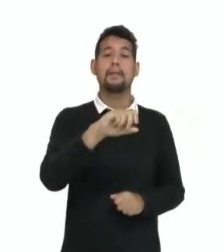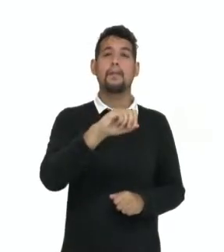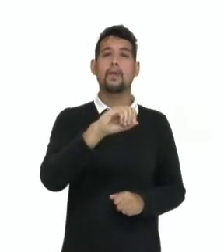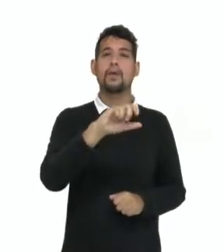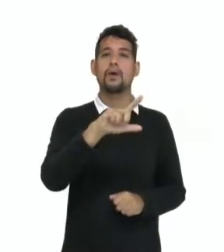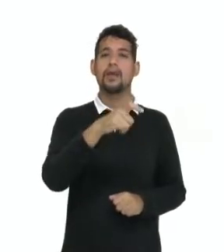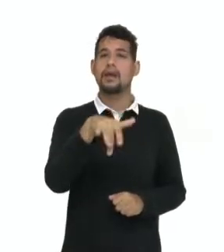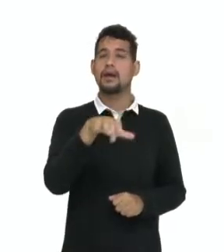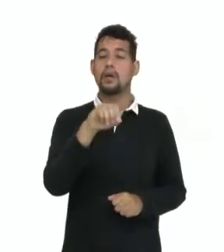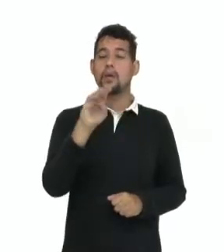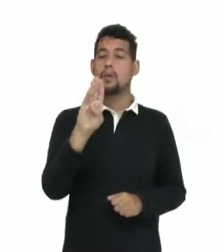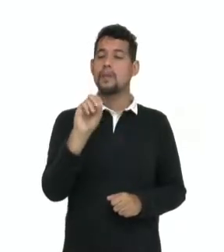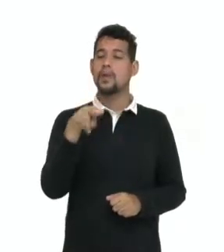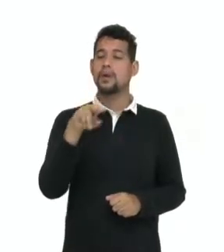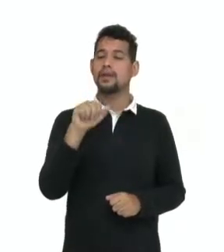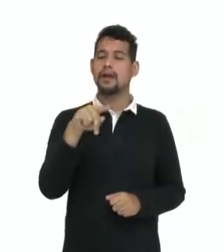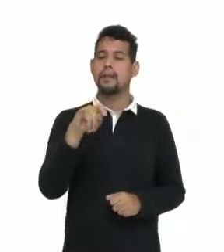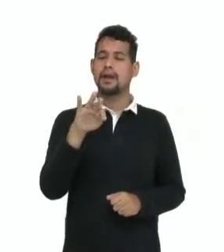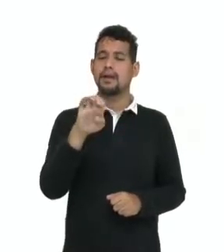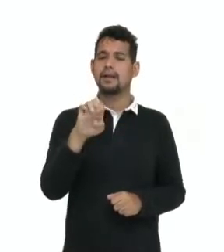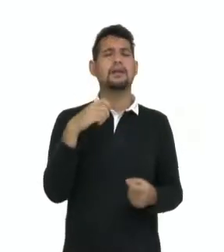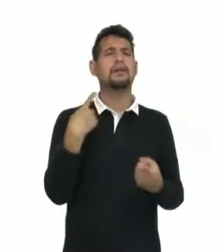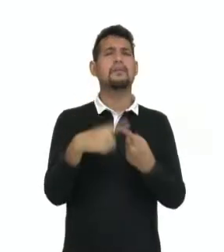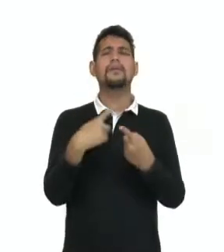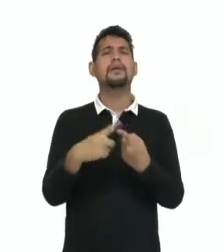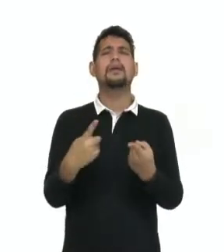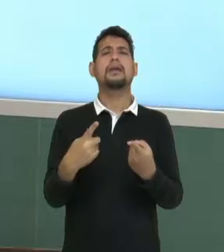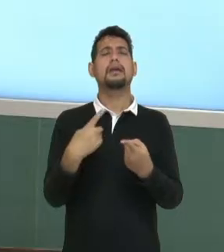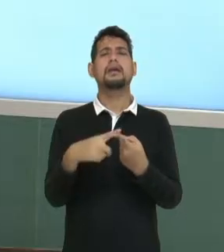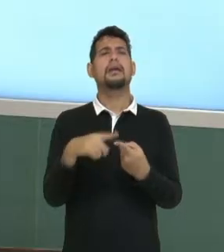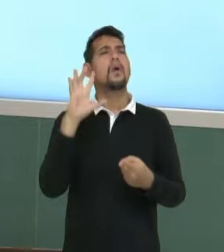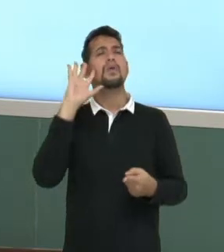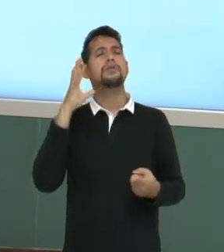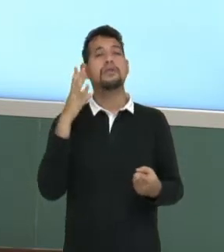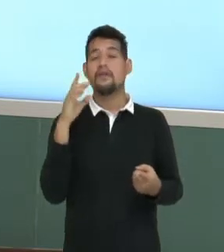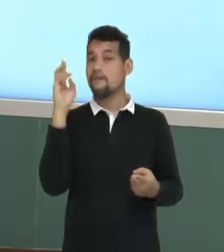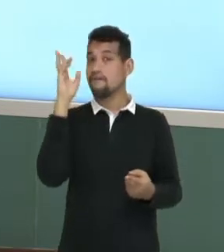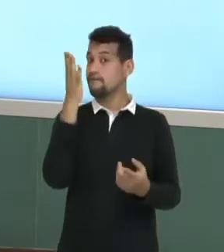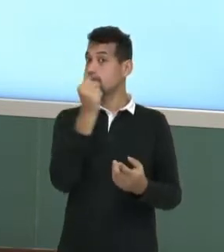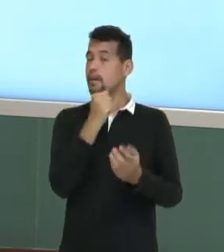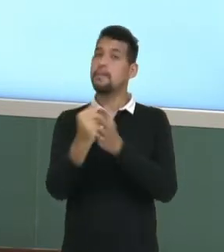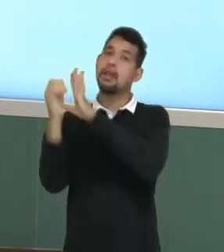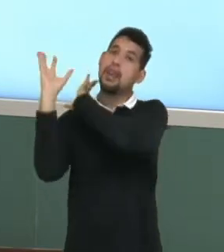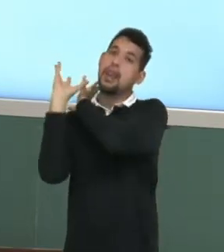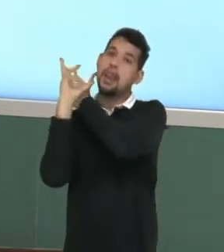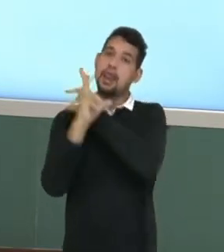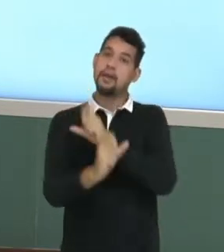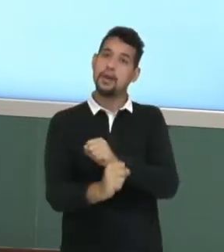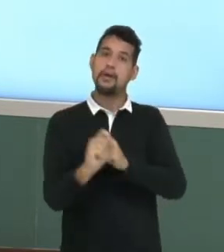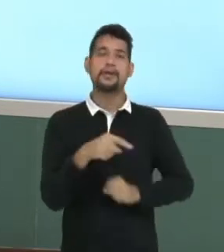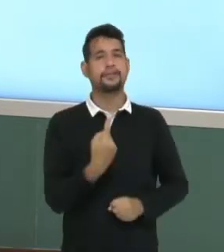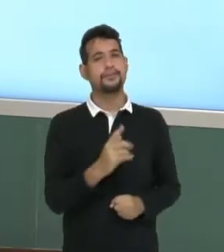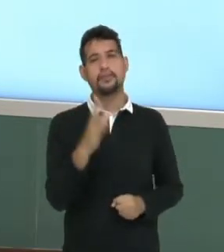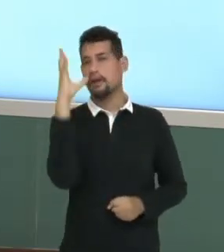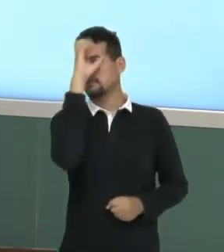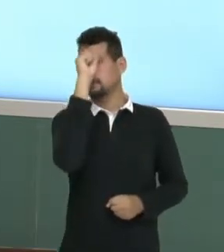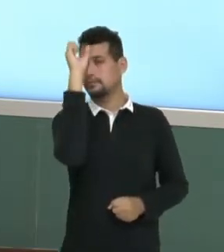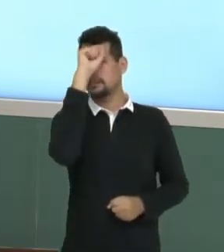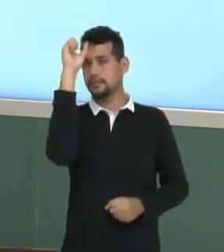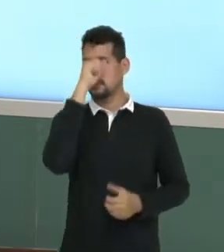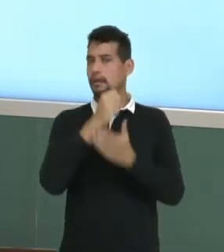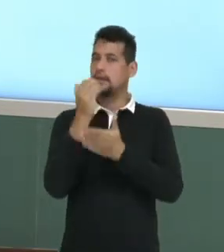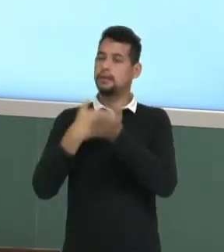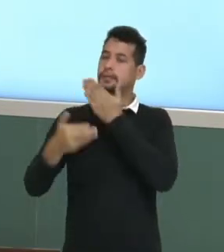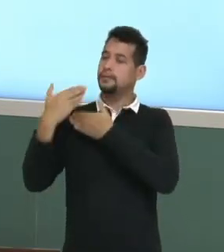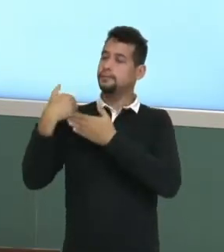a invasão de Portugal pelas tropas napoleônicas? Vamos retomar um pouquinho o que nós já aprendemos, né, aí nas